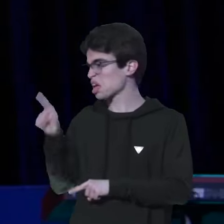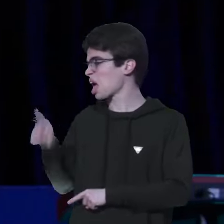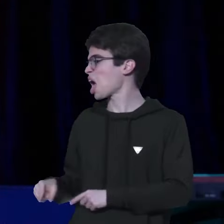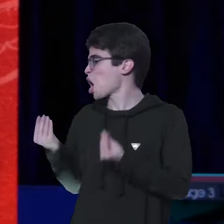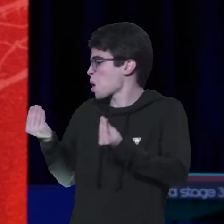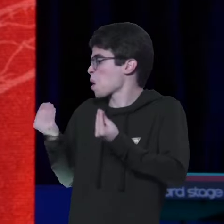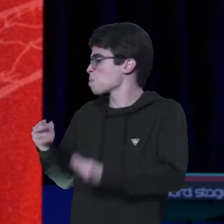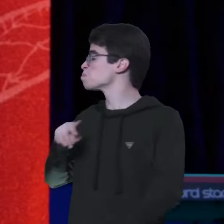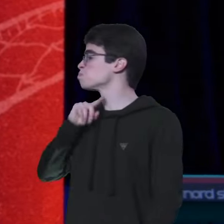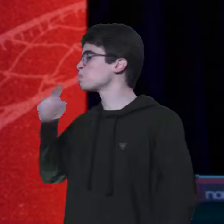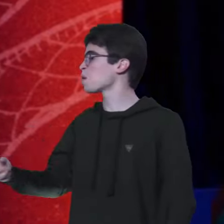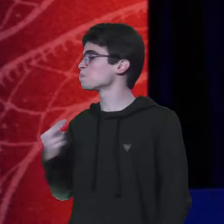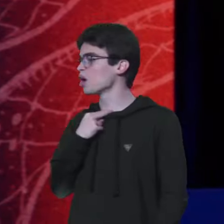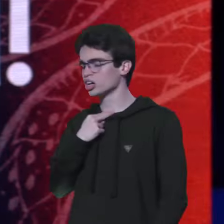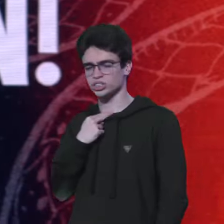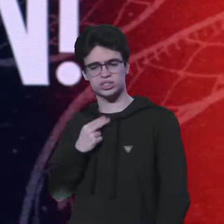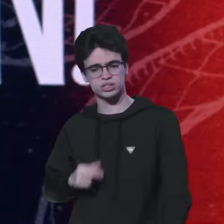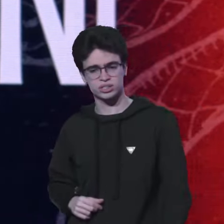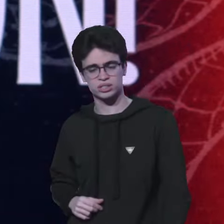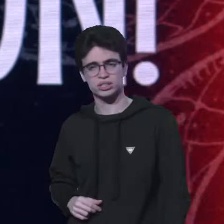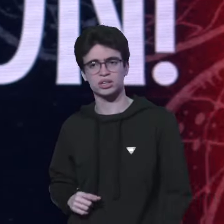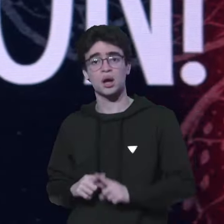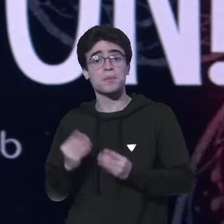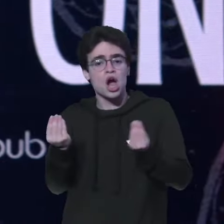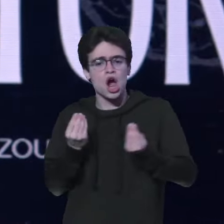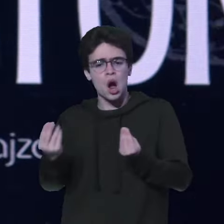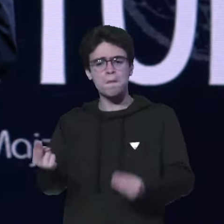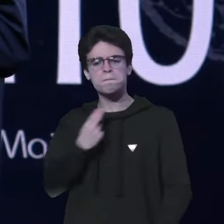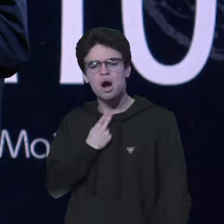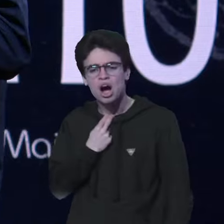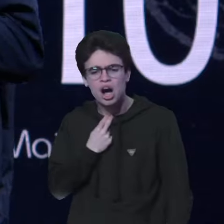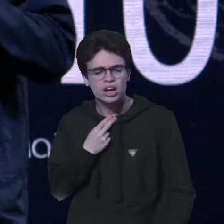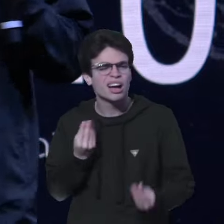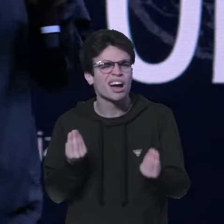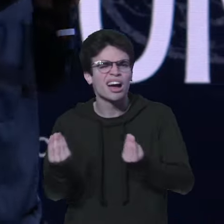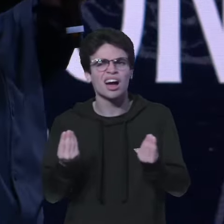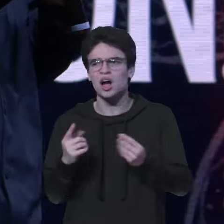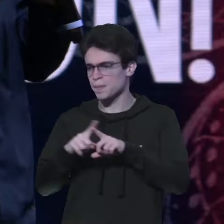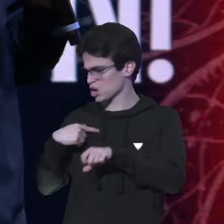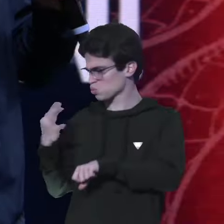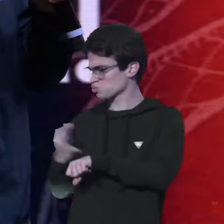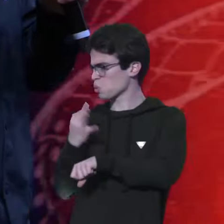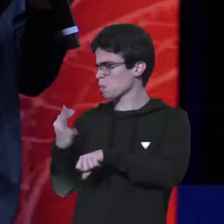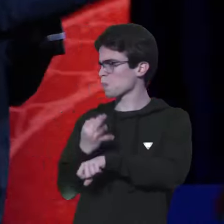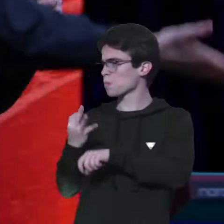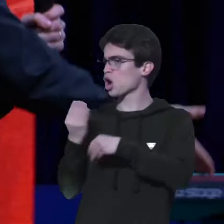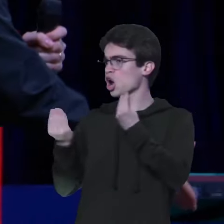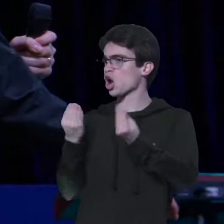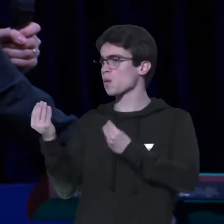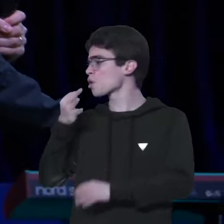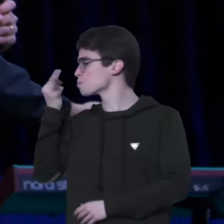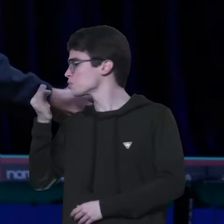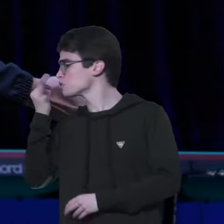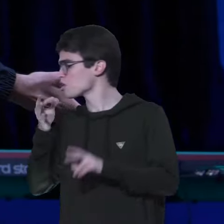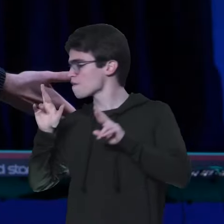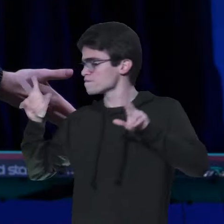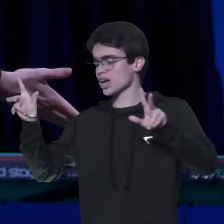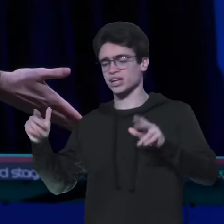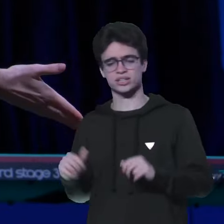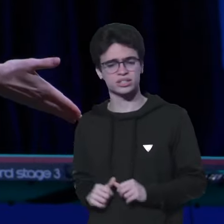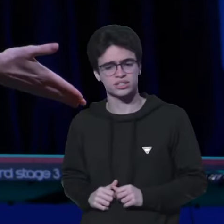intolerante. Mas que tolerância é essa que não tolera opiniões contrárias?